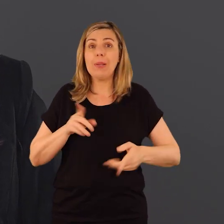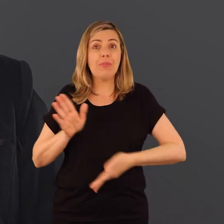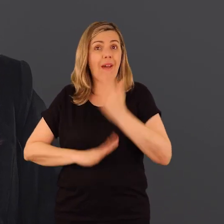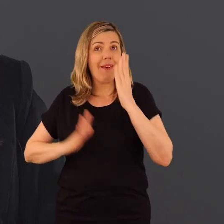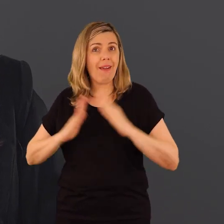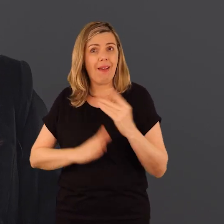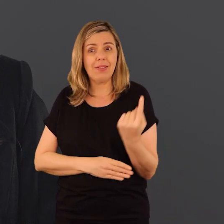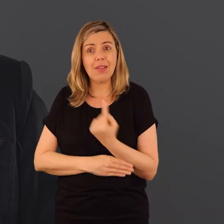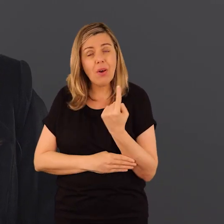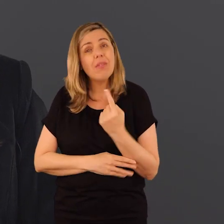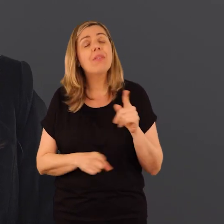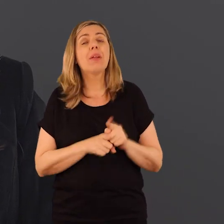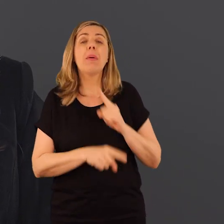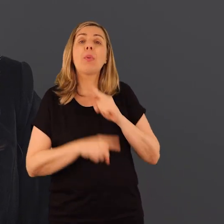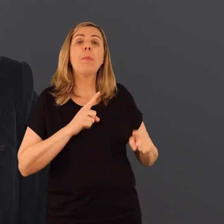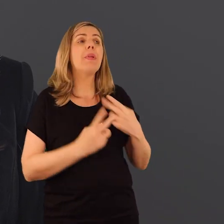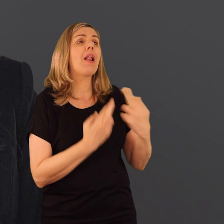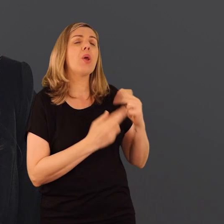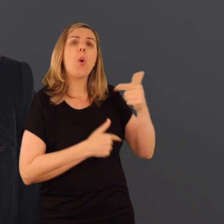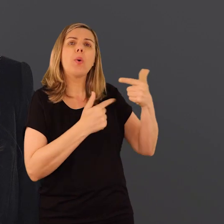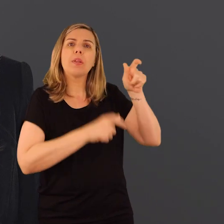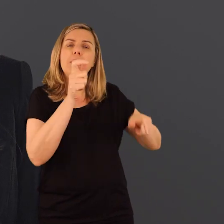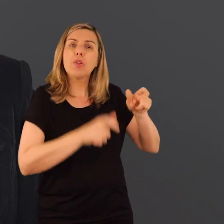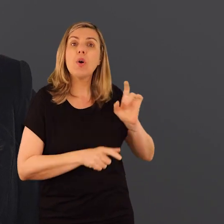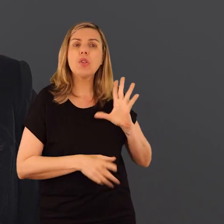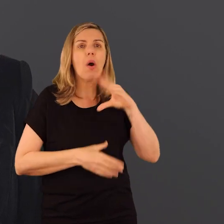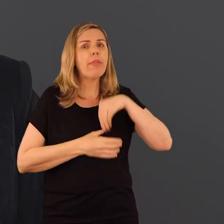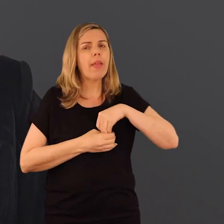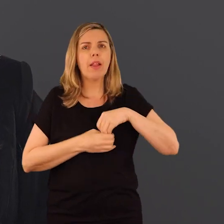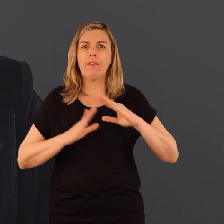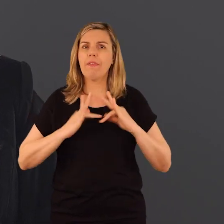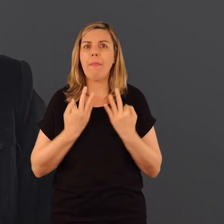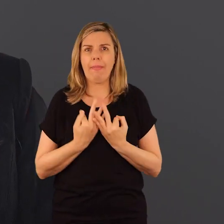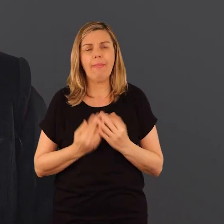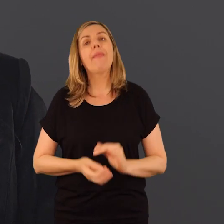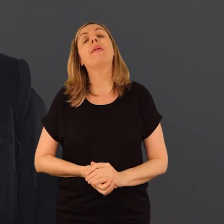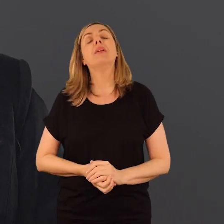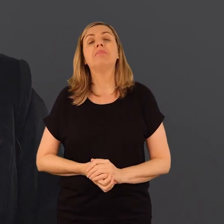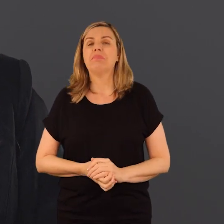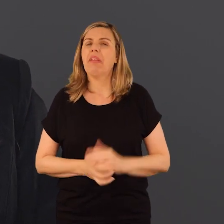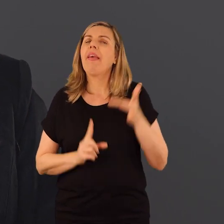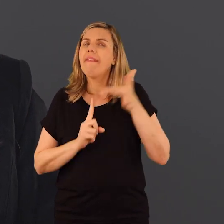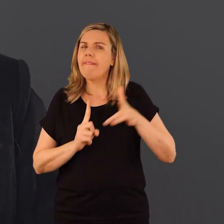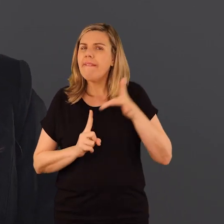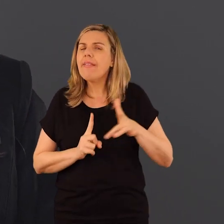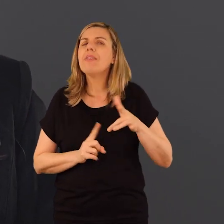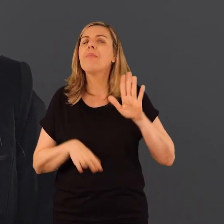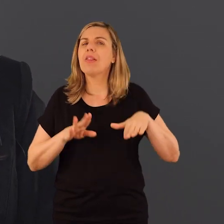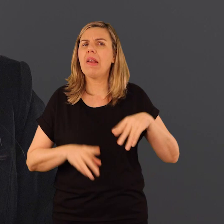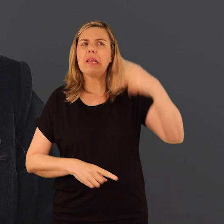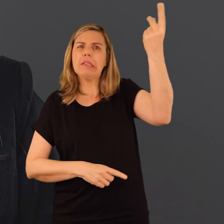casa sozinhas e de se relacionar com outras pessoas que não sejam do núcleo familiar. São vítimas de violência